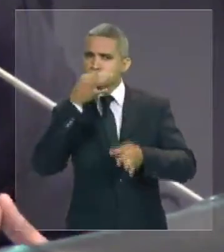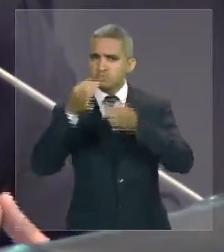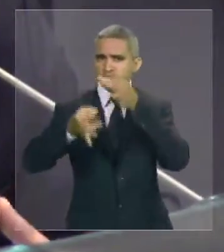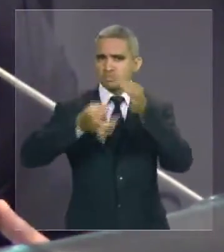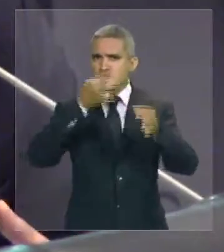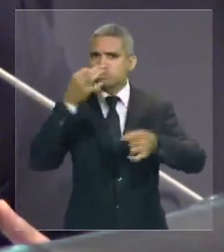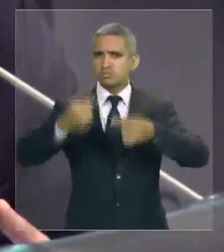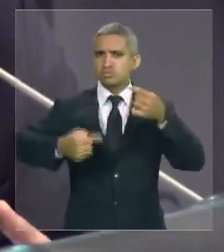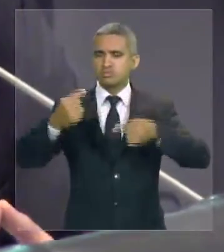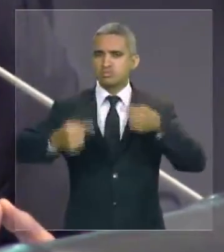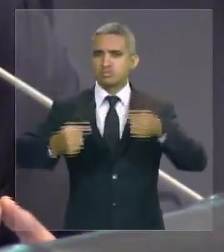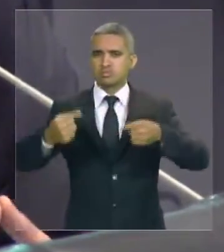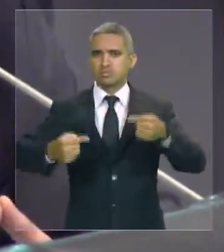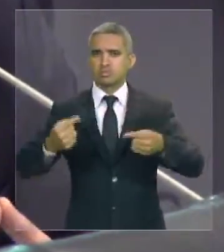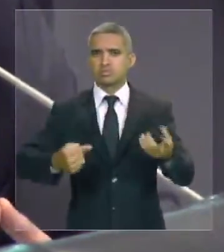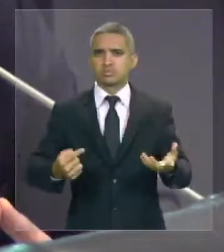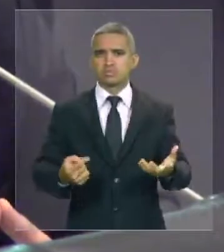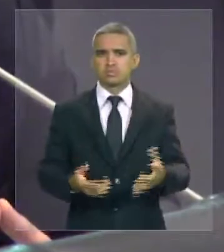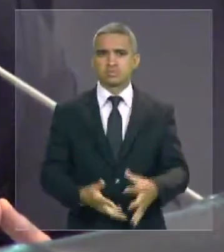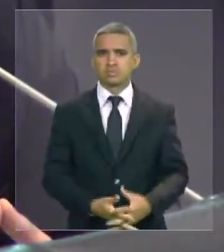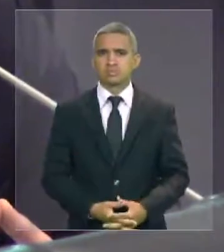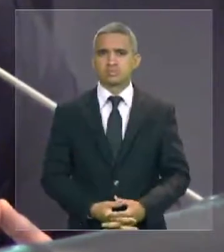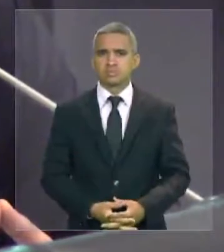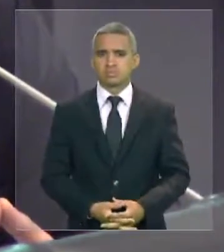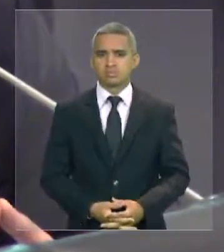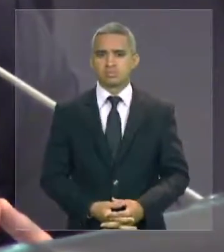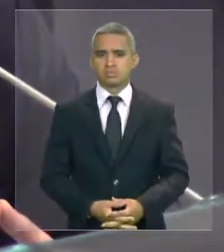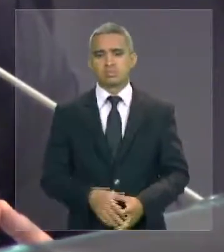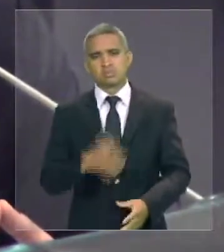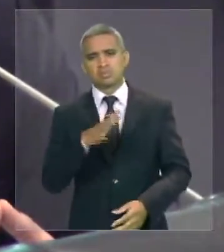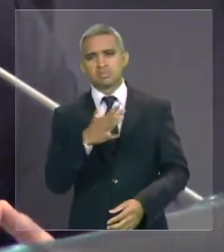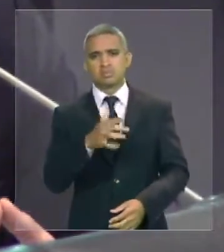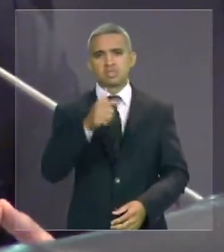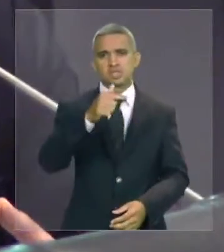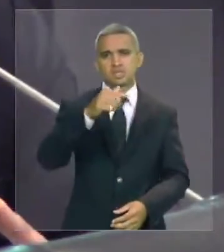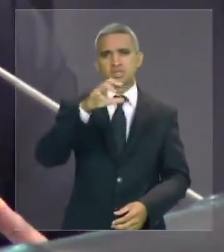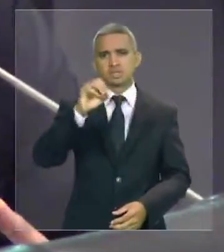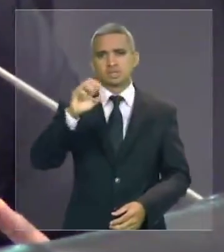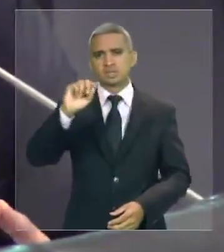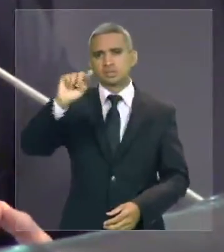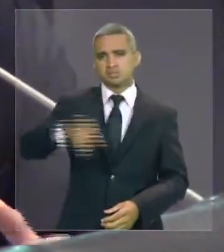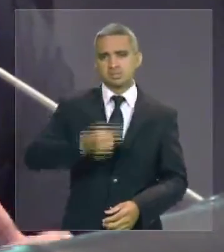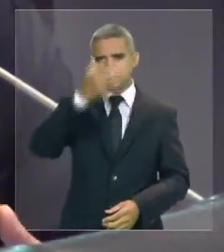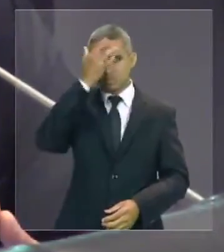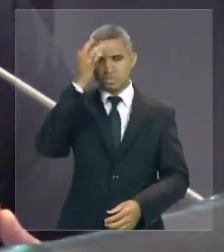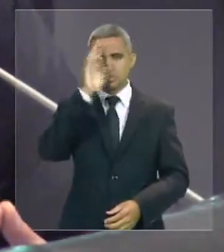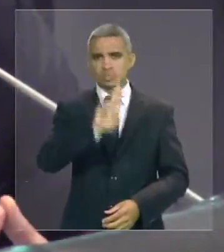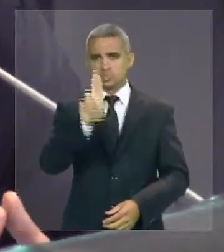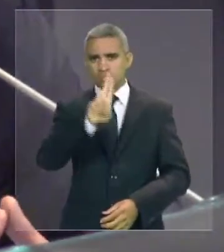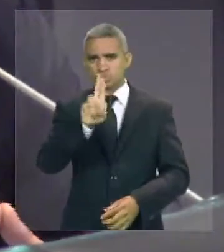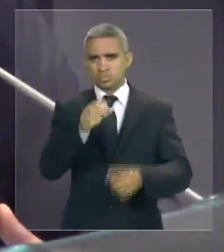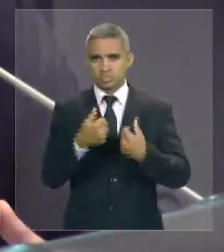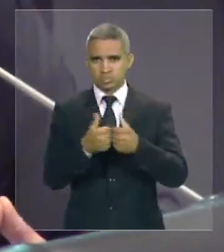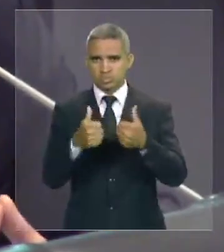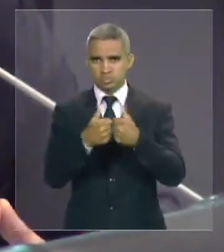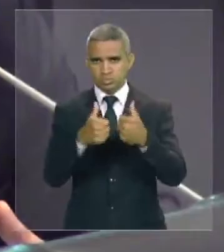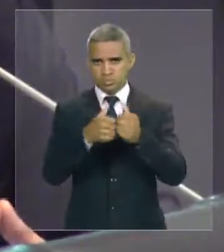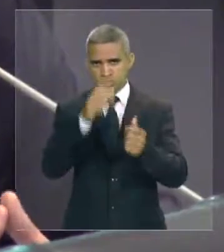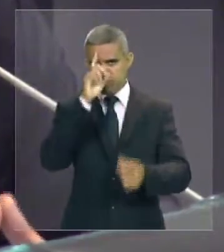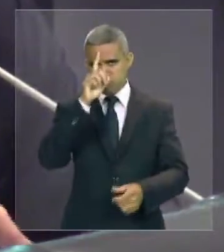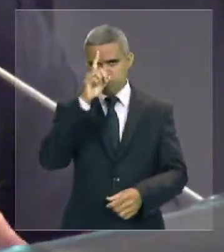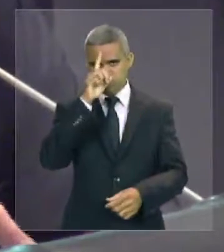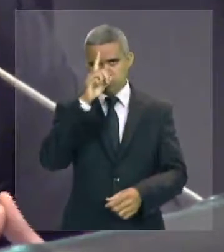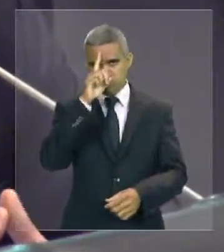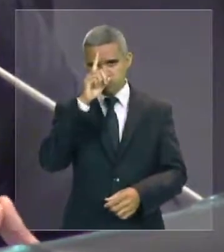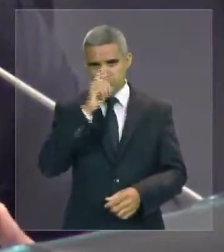gente possa beneficiar em torno de 700 mil usuários do transporte coletivo. Eu tenho certeza que nessa casa ninguém